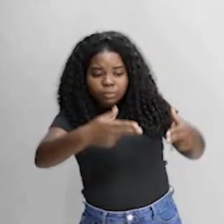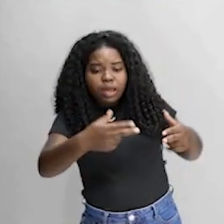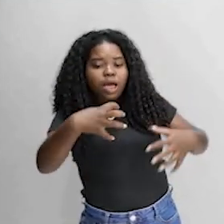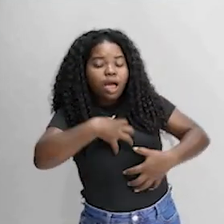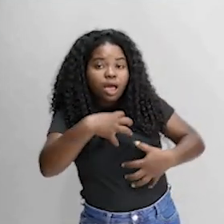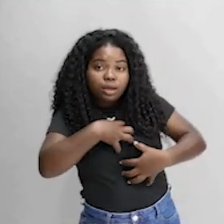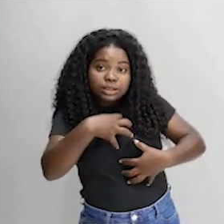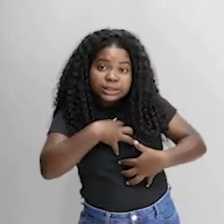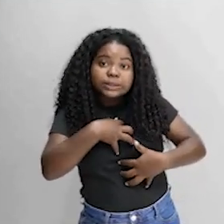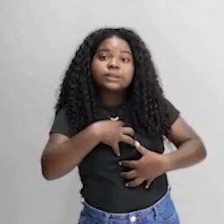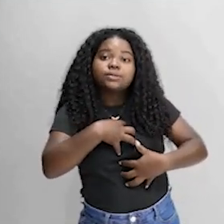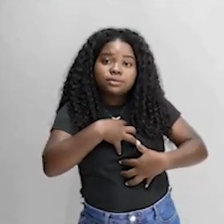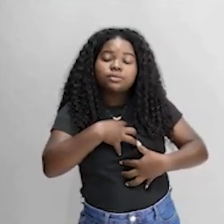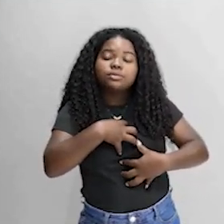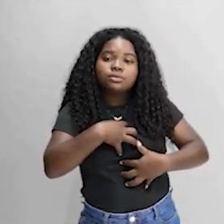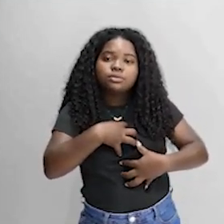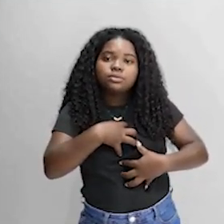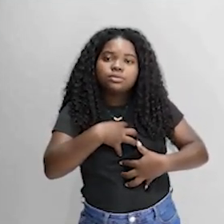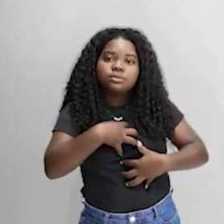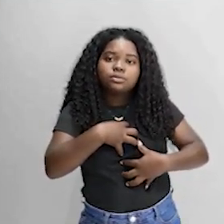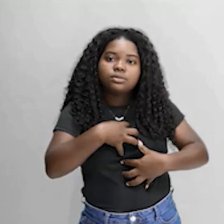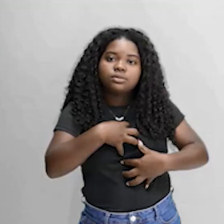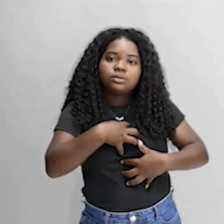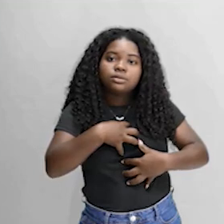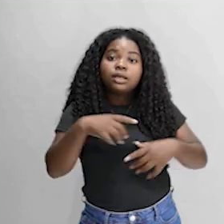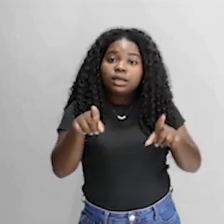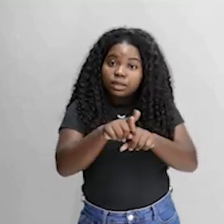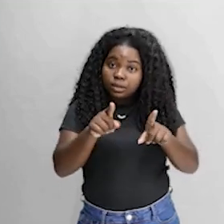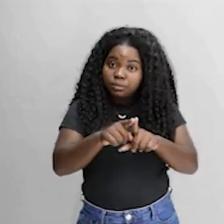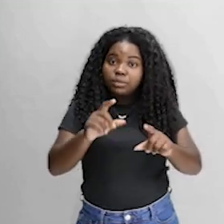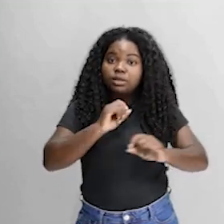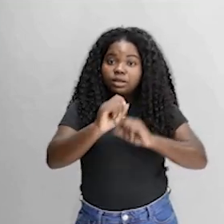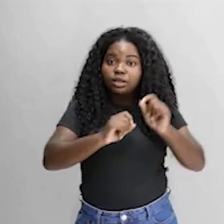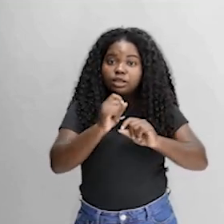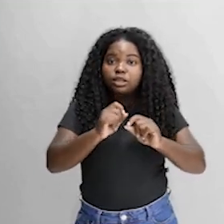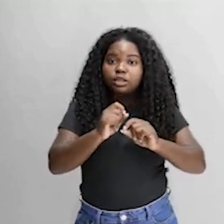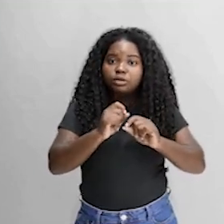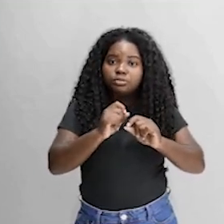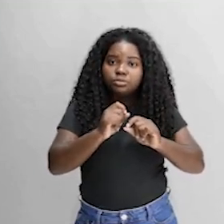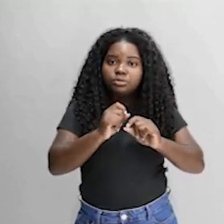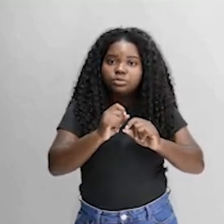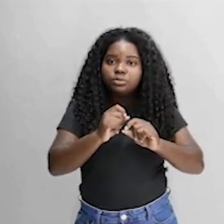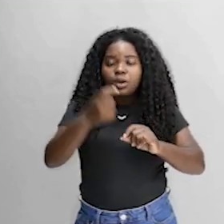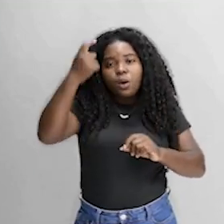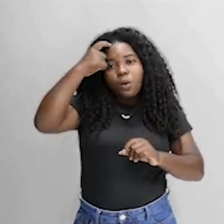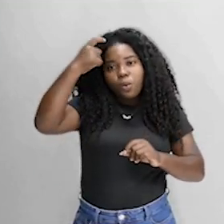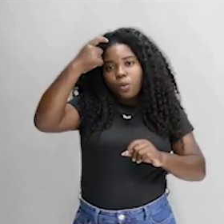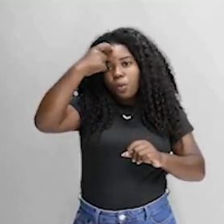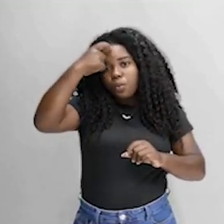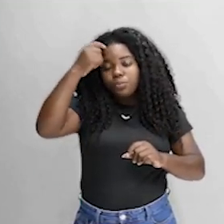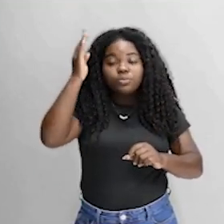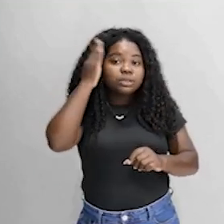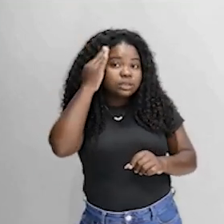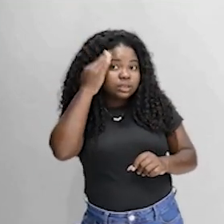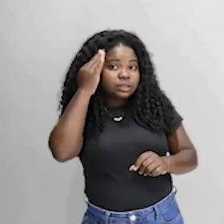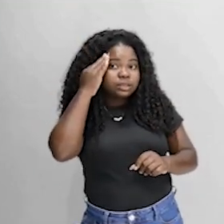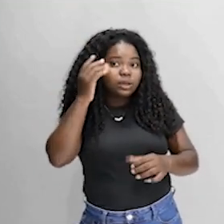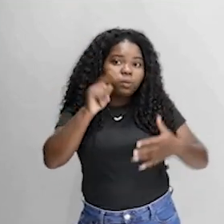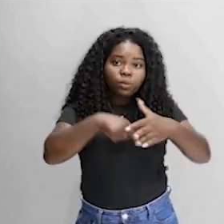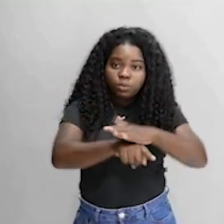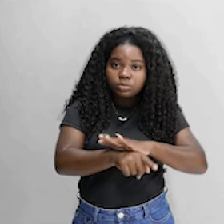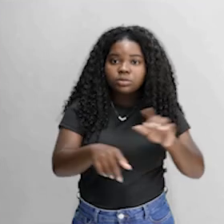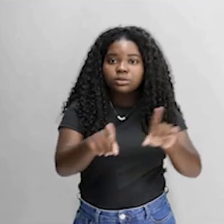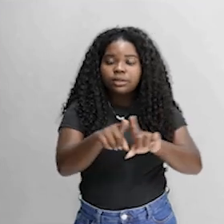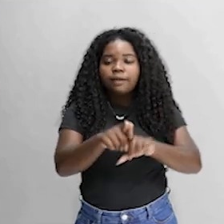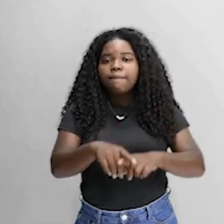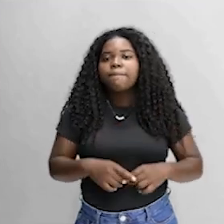sentido e com a mesma extensão. Então, eu não posso concluir, olha a minha conclusão aqui, olha aqui,